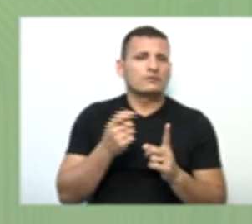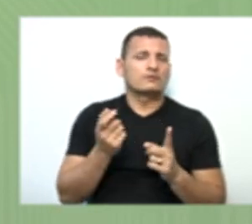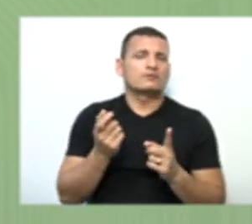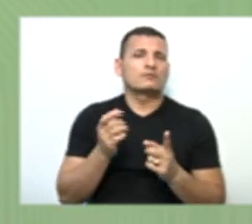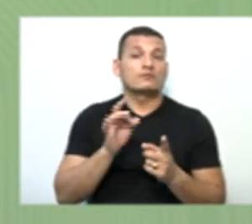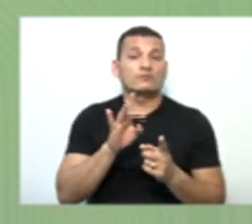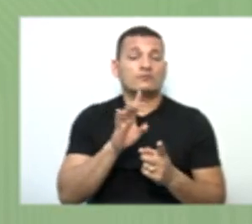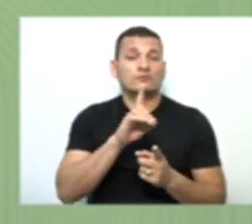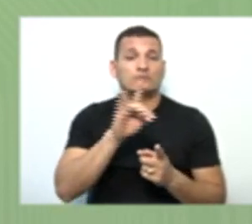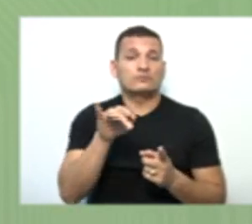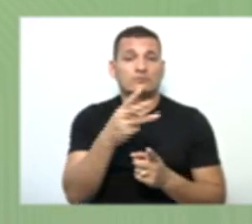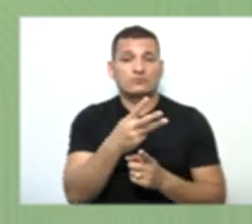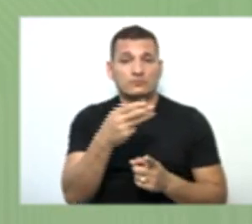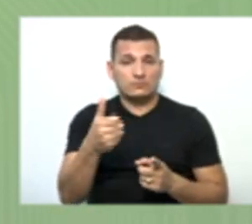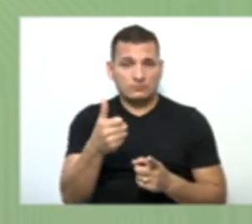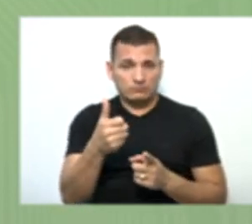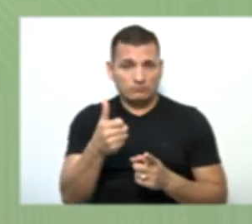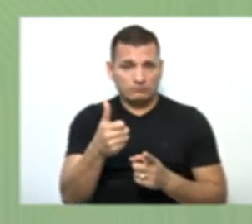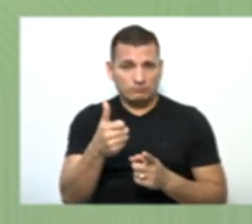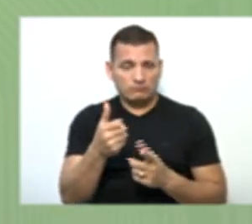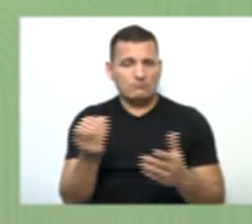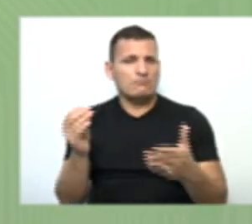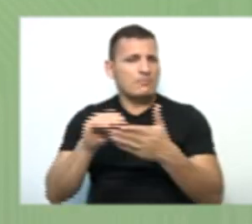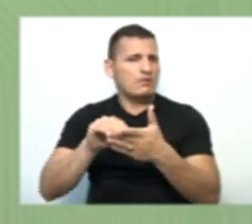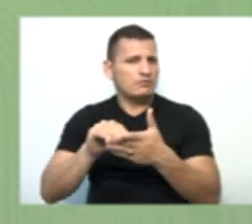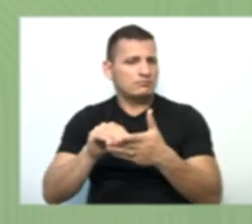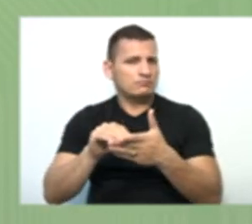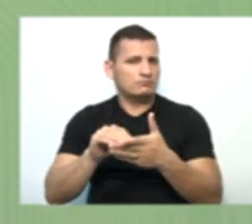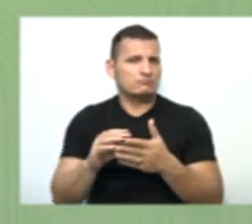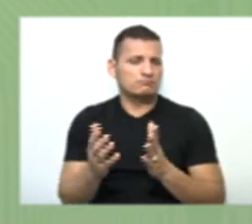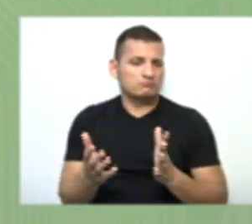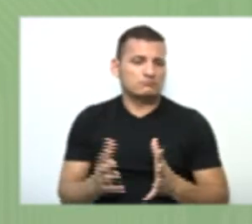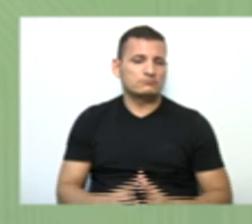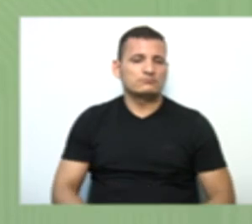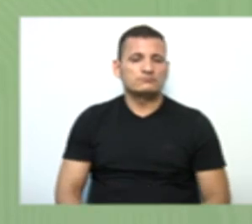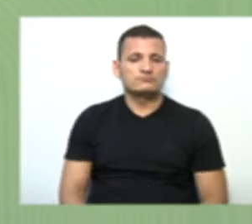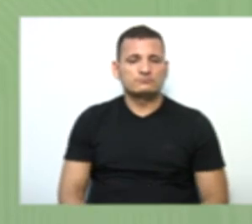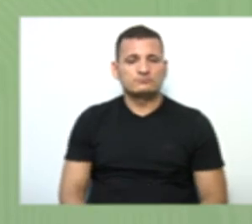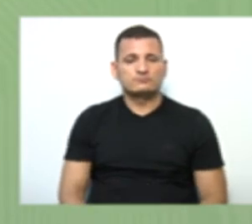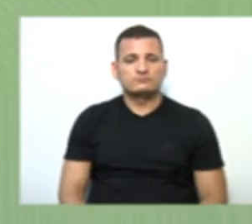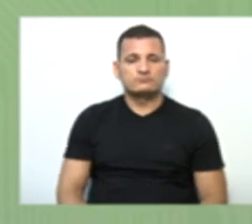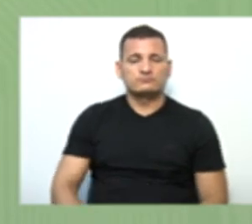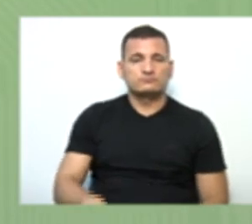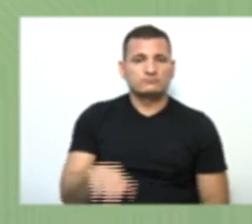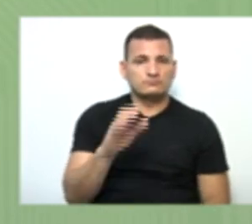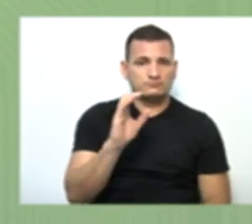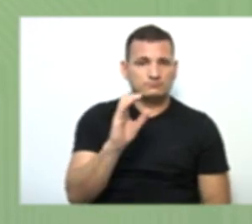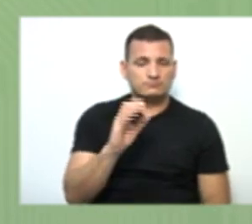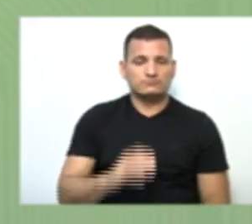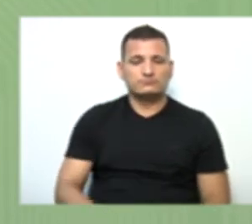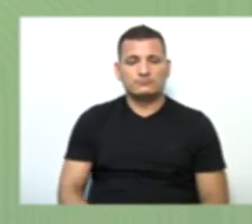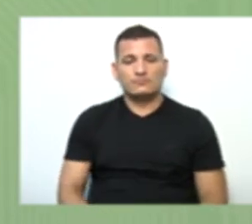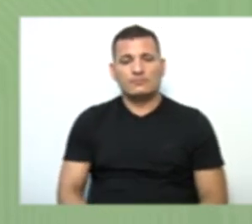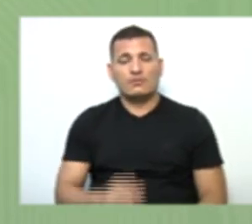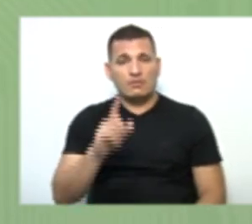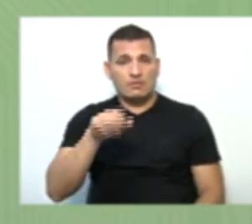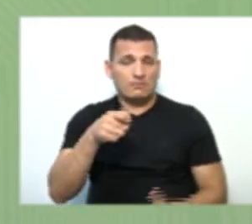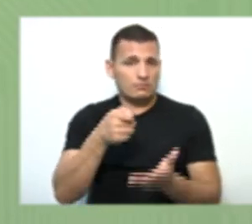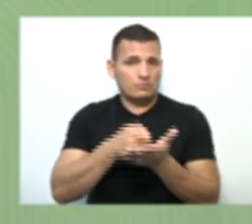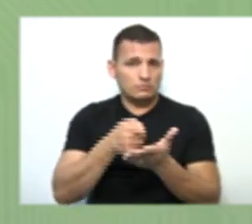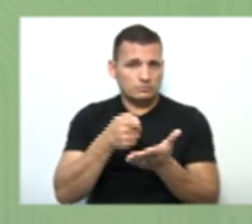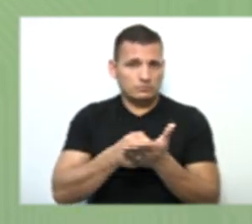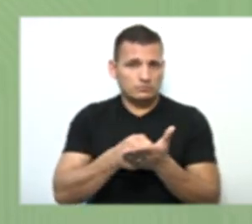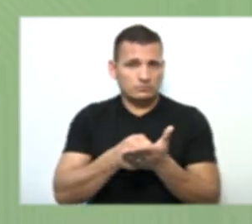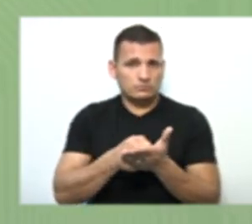dia 31, realizar esse lançamento? Aqui está dizendo isso. Letra C. Ele é